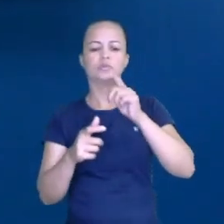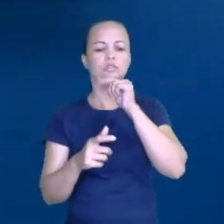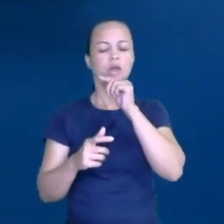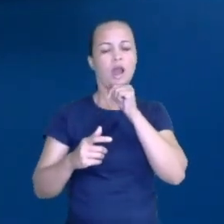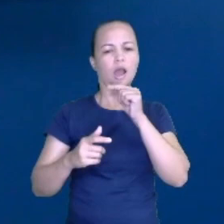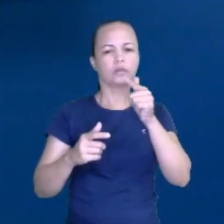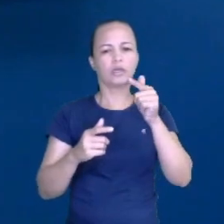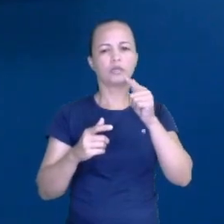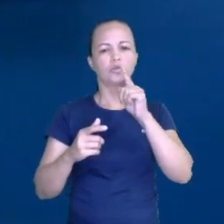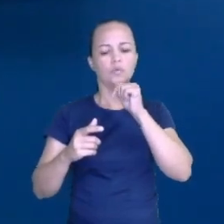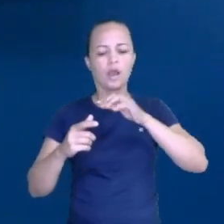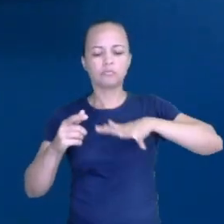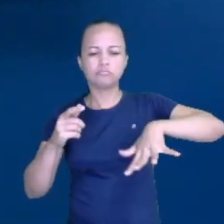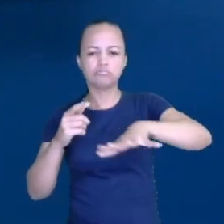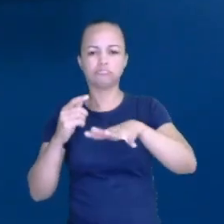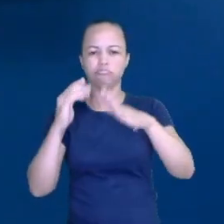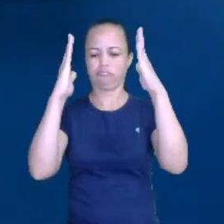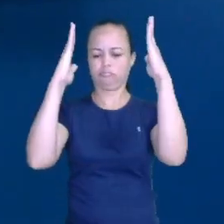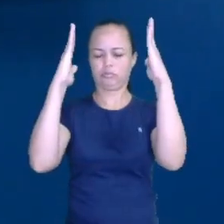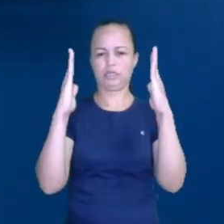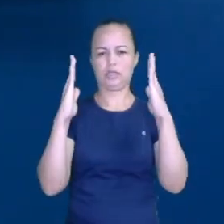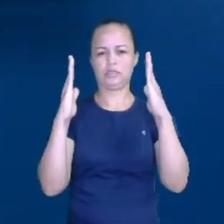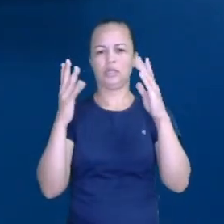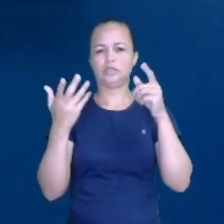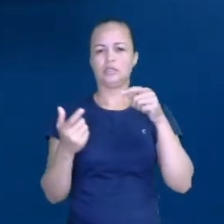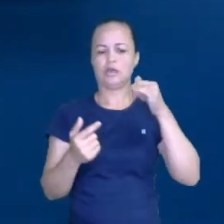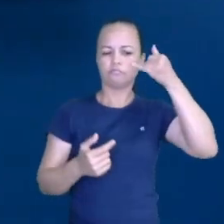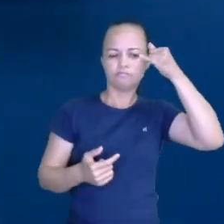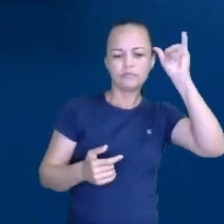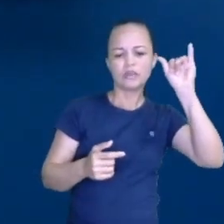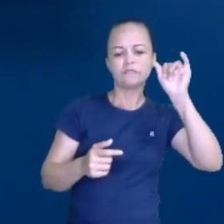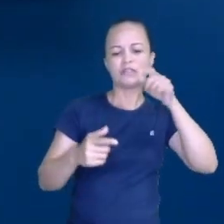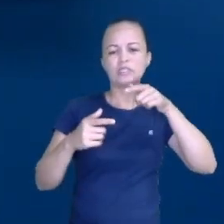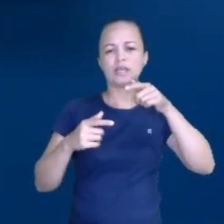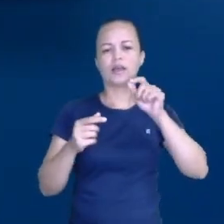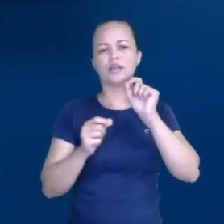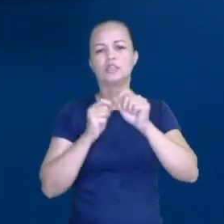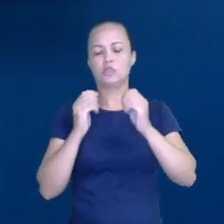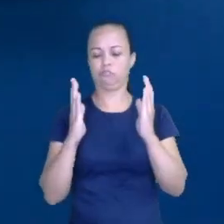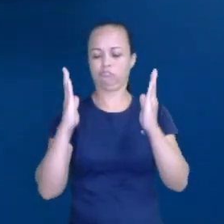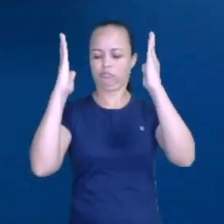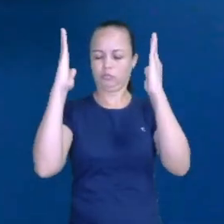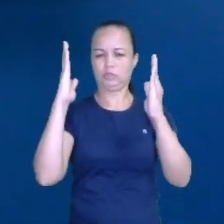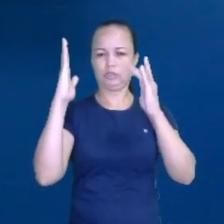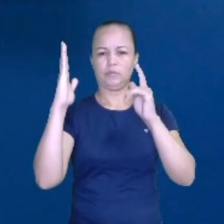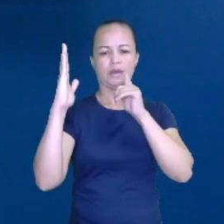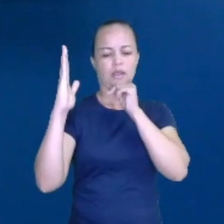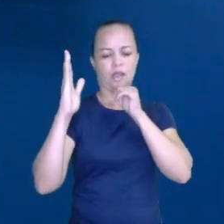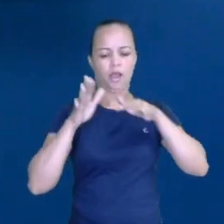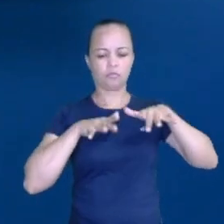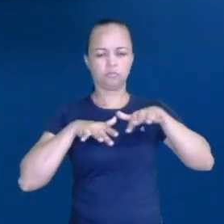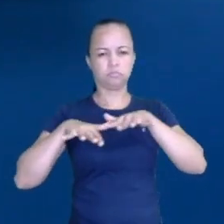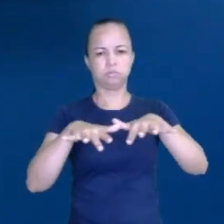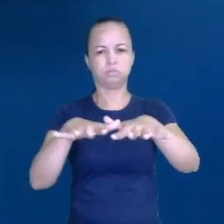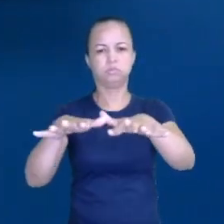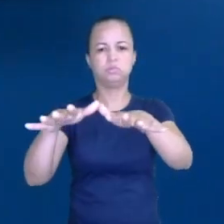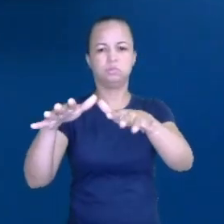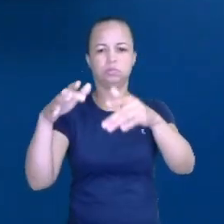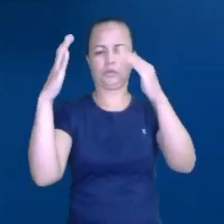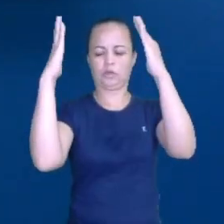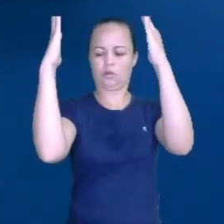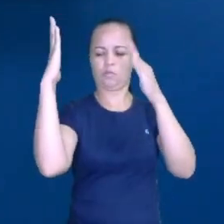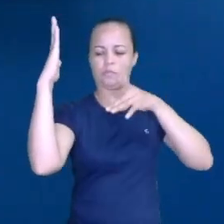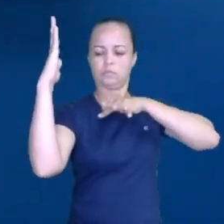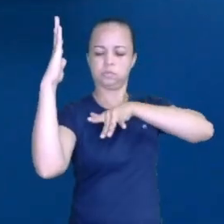Sua construção é feita a fim de evitar que a moradia seja arrastada pela correnteza dos rios,